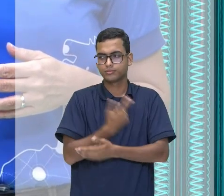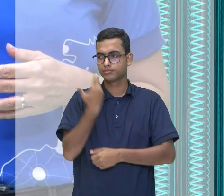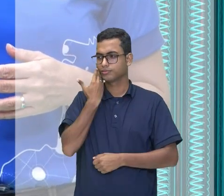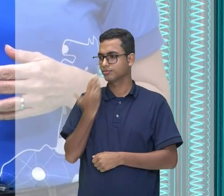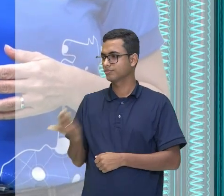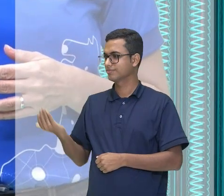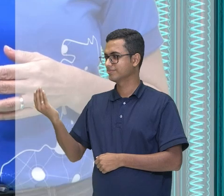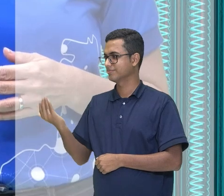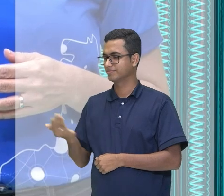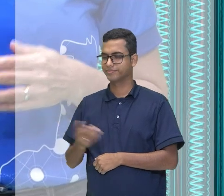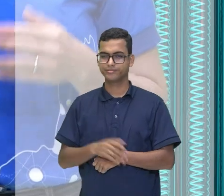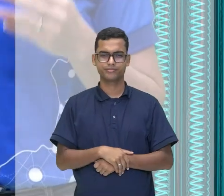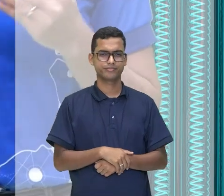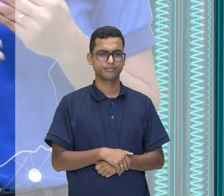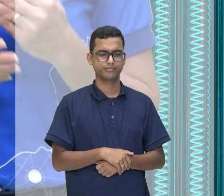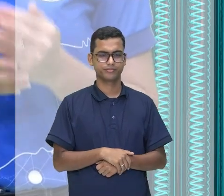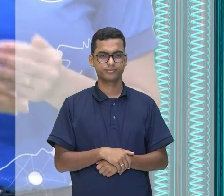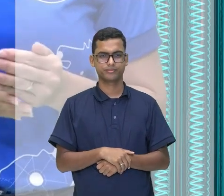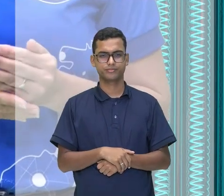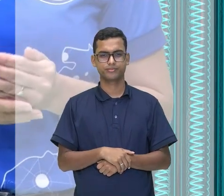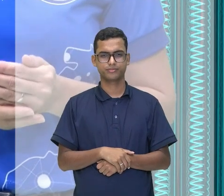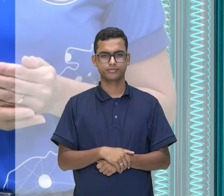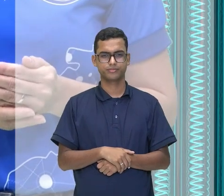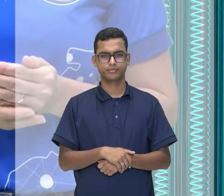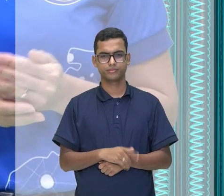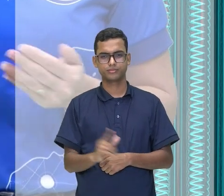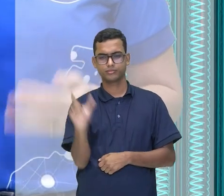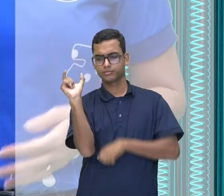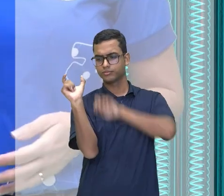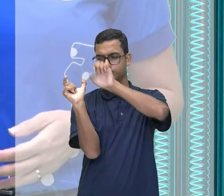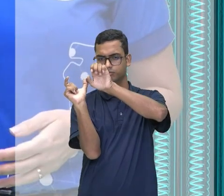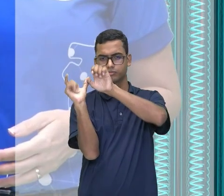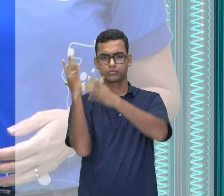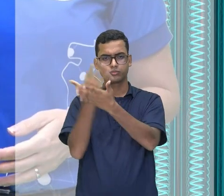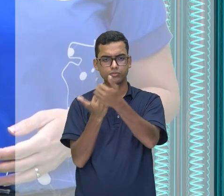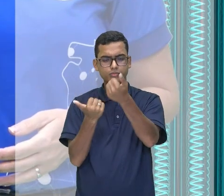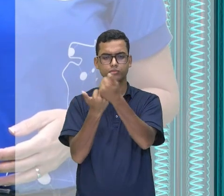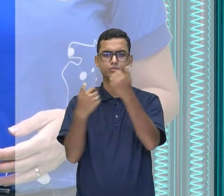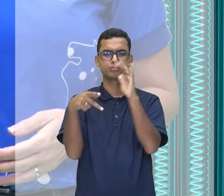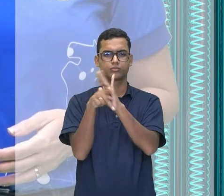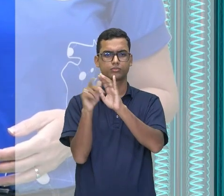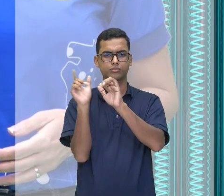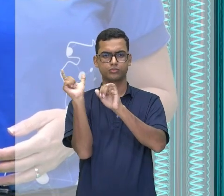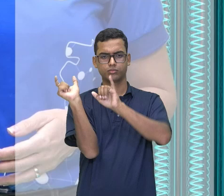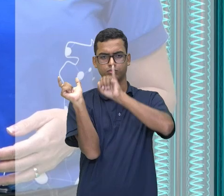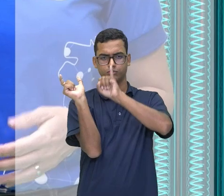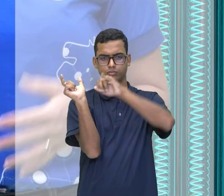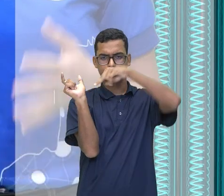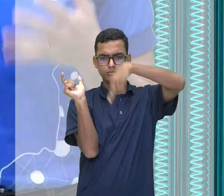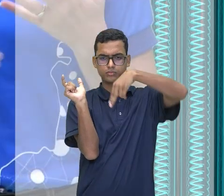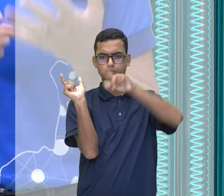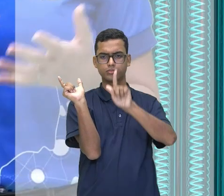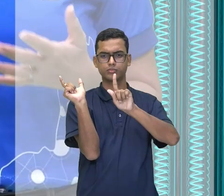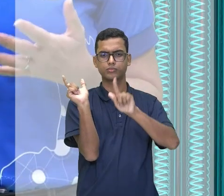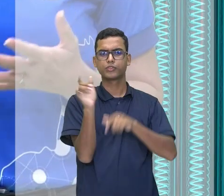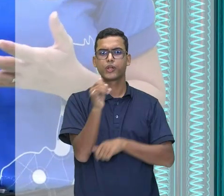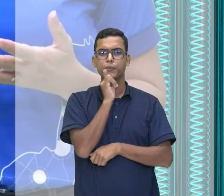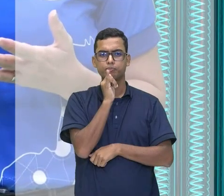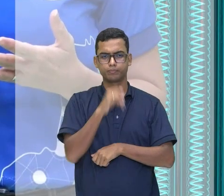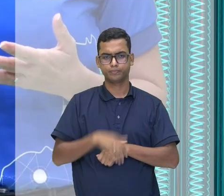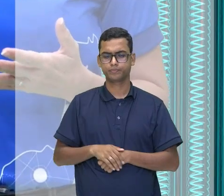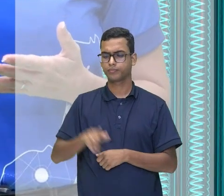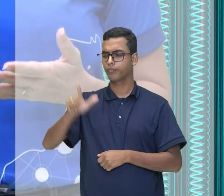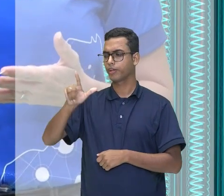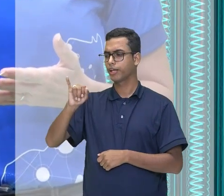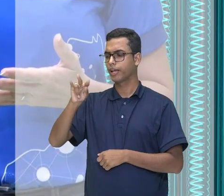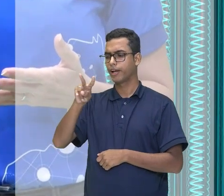E do verbo e no lugar do E vou colocar o ing. Como vocês estão vendo aí o verbo live, né? Verbo viver ou